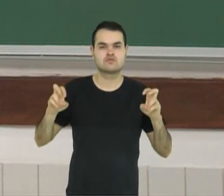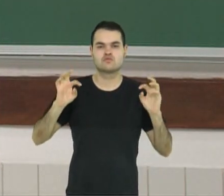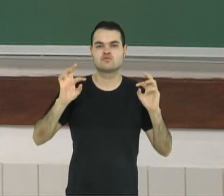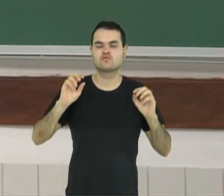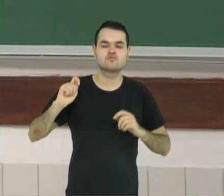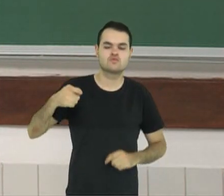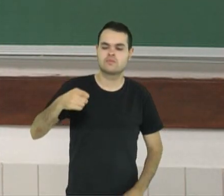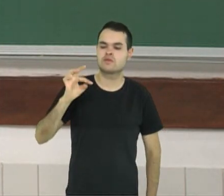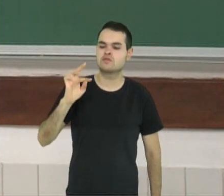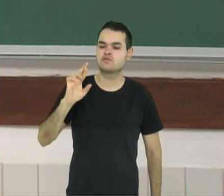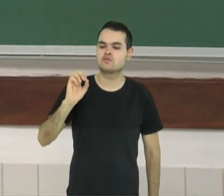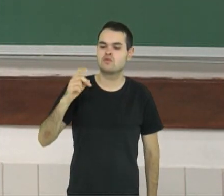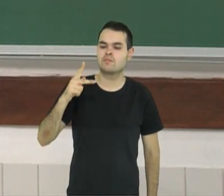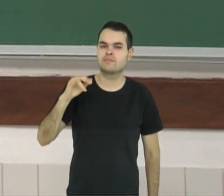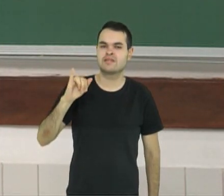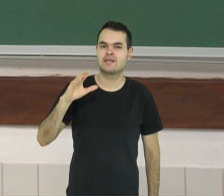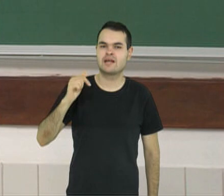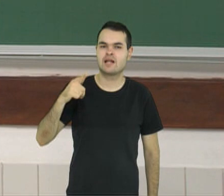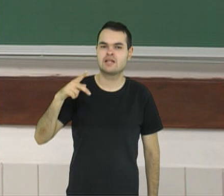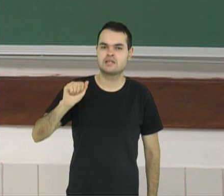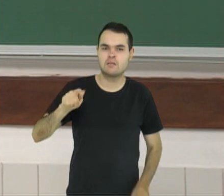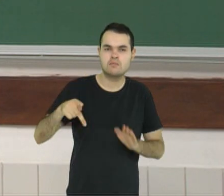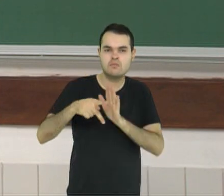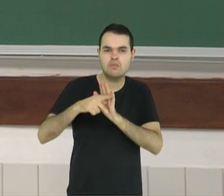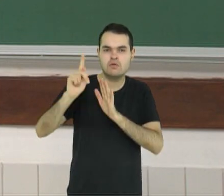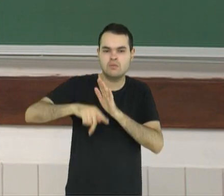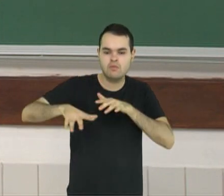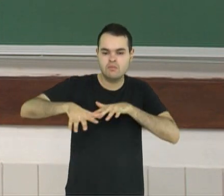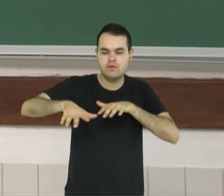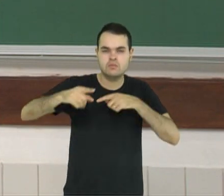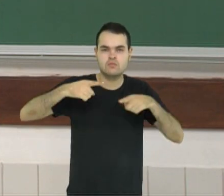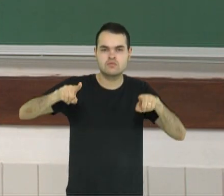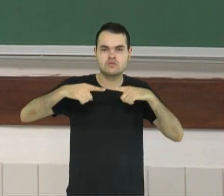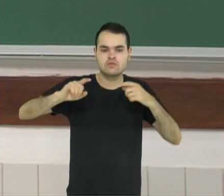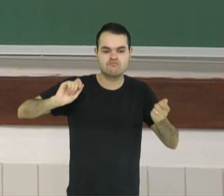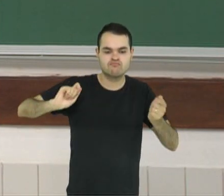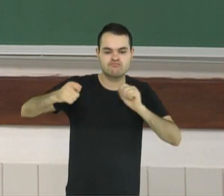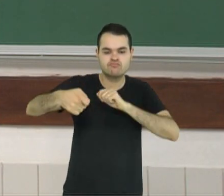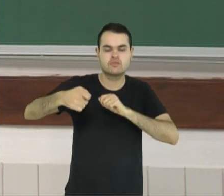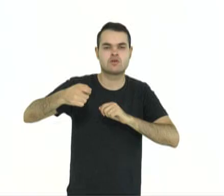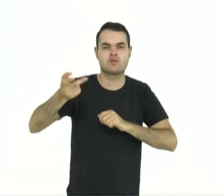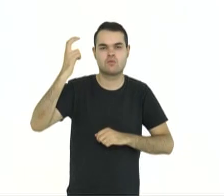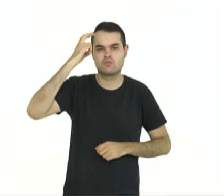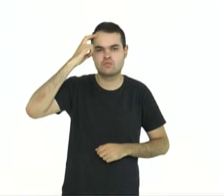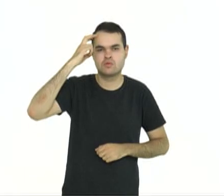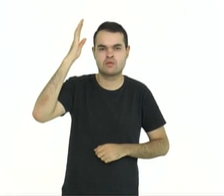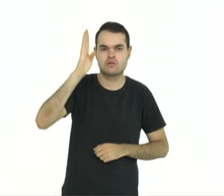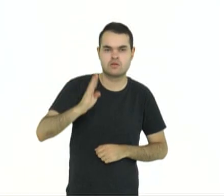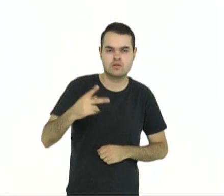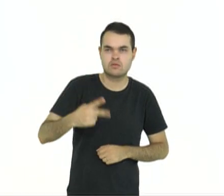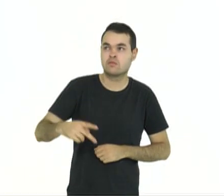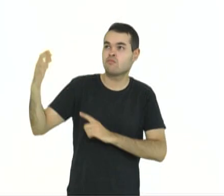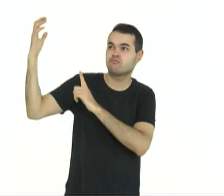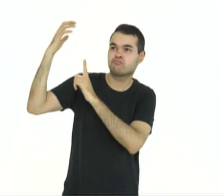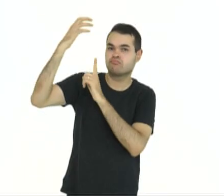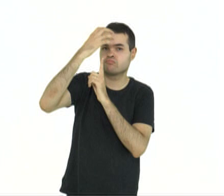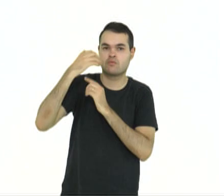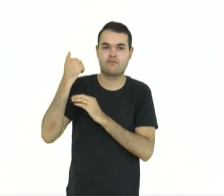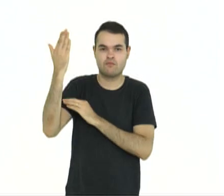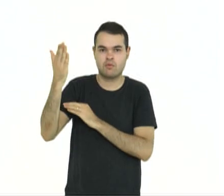Tropicália, movimento musical, literário, plástico, cujo foco era a transformação da cultura nacional a partir da influência estrangeira com a tradição